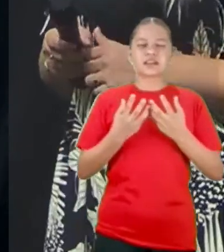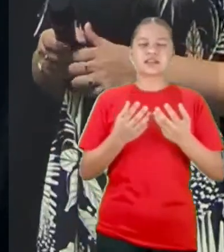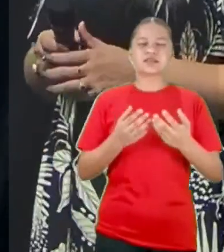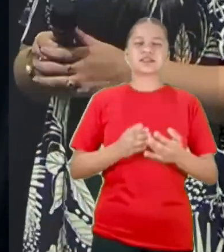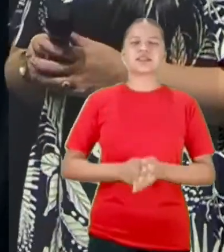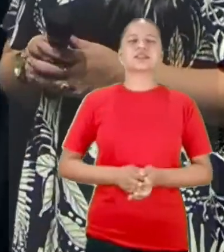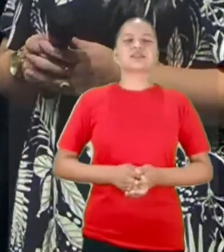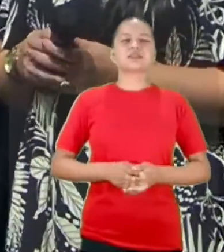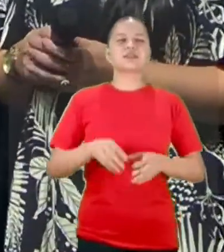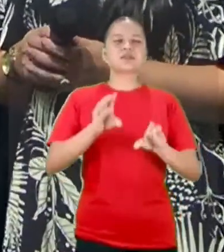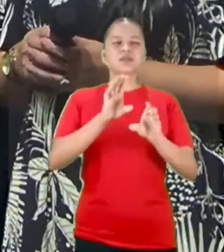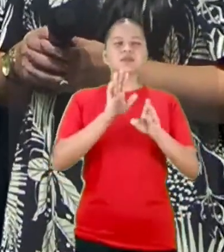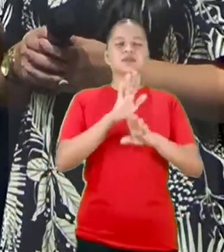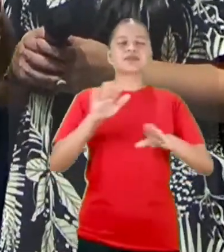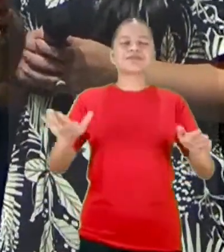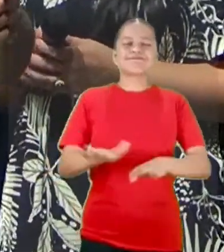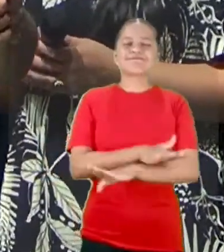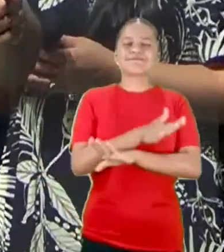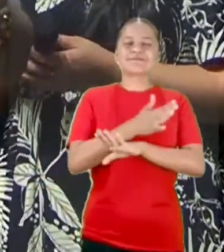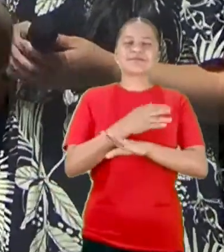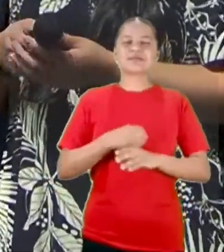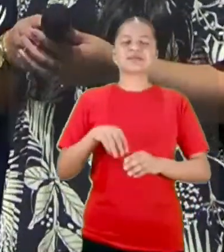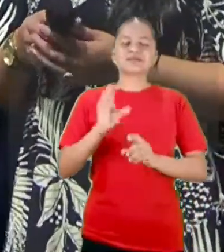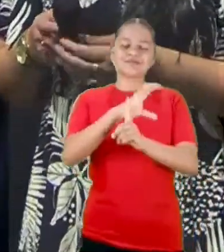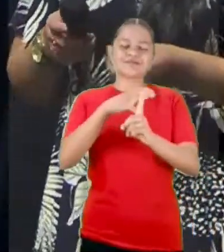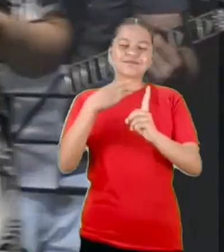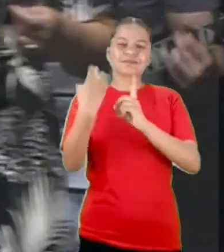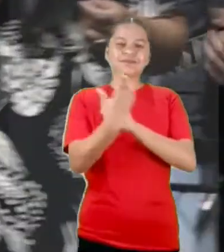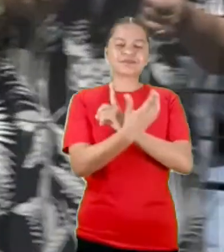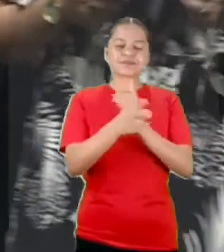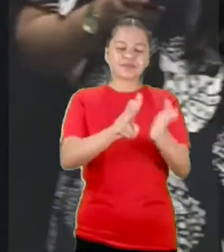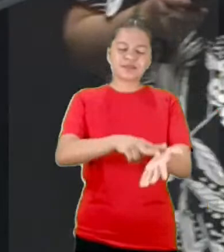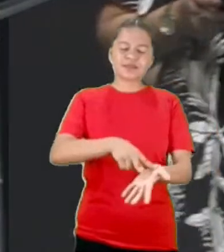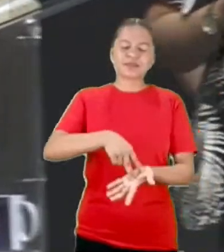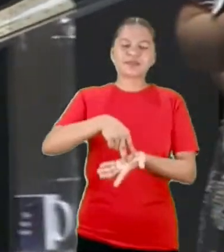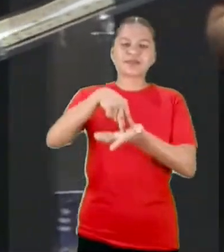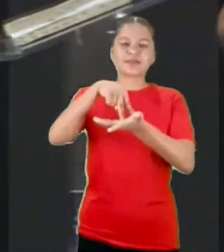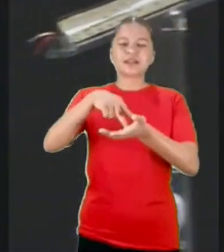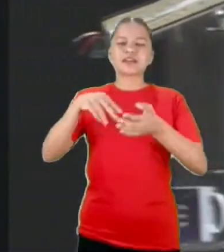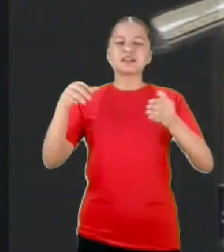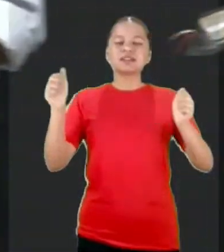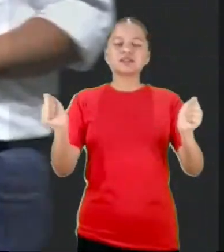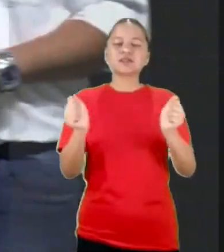Deus. Então vamos em pé, meu irmão. Vamos juntos.